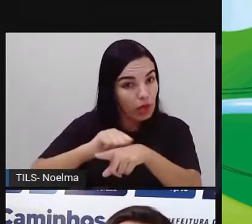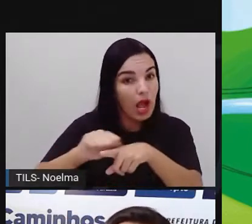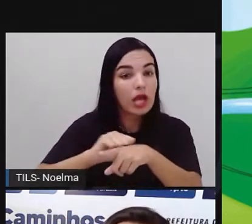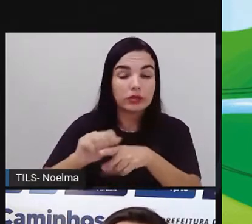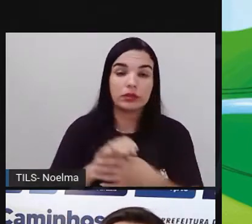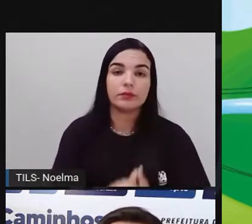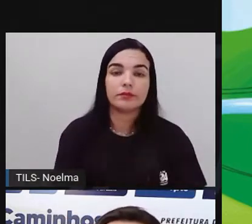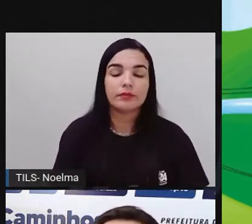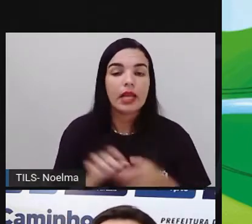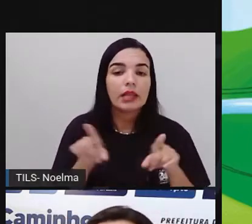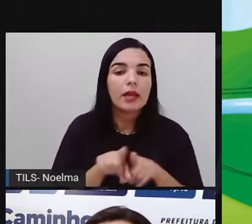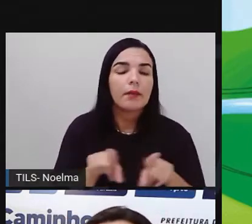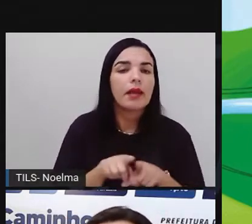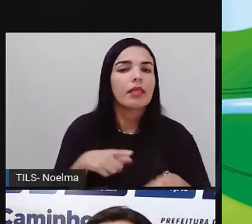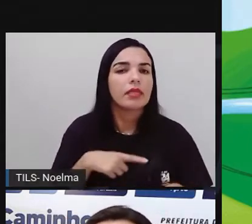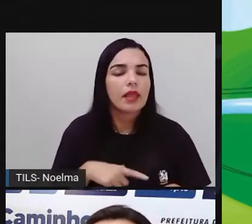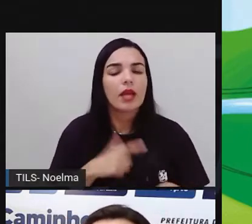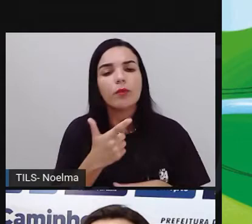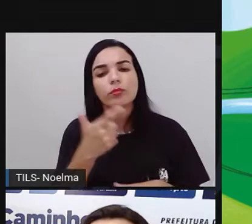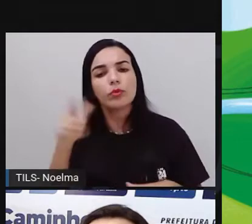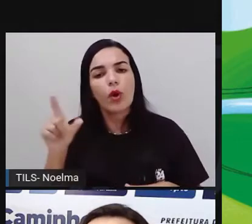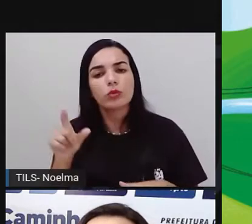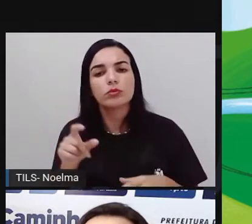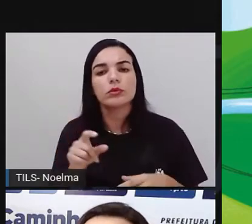materiais condutores, existem também os